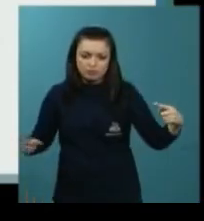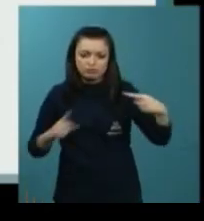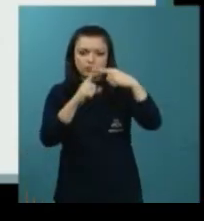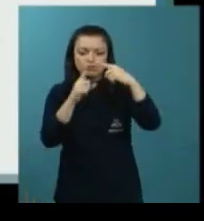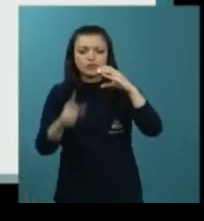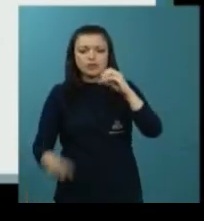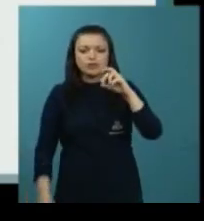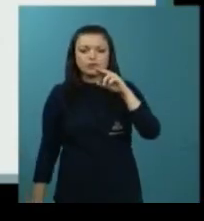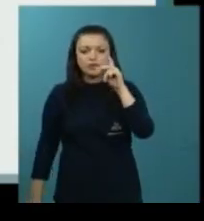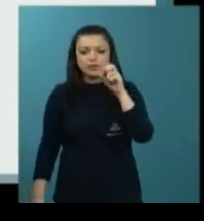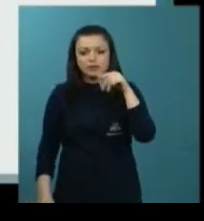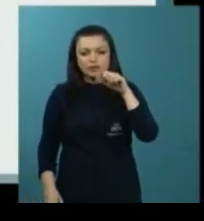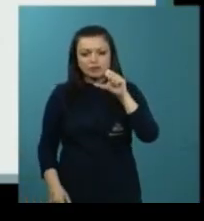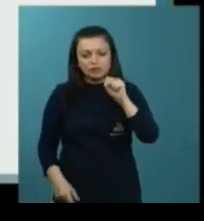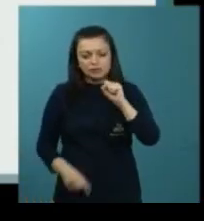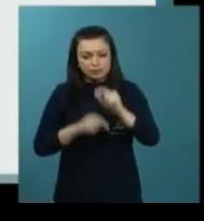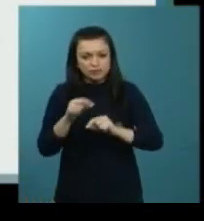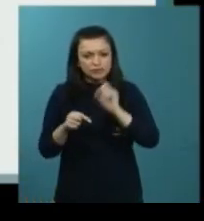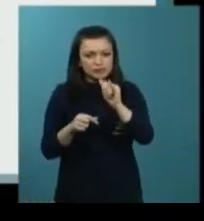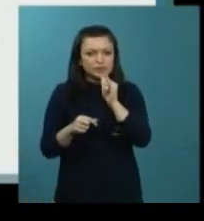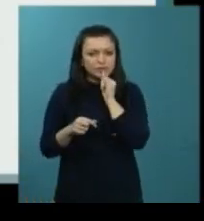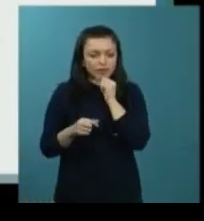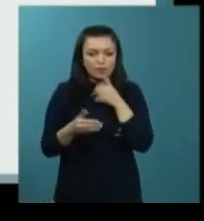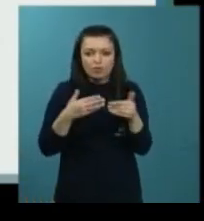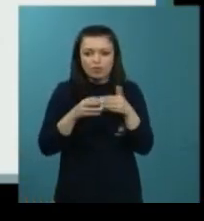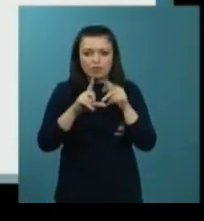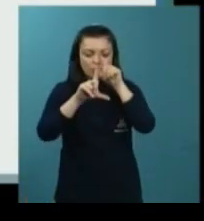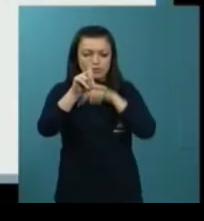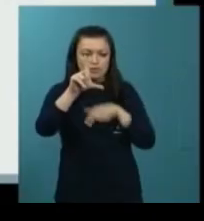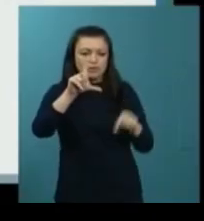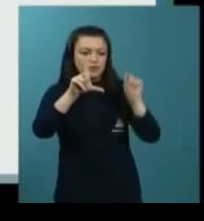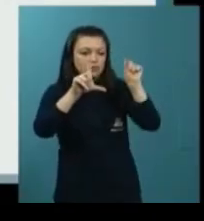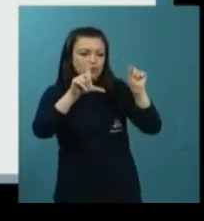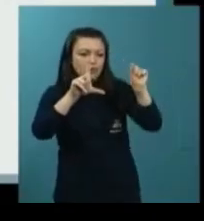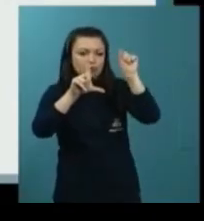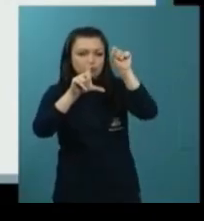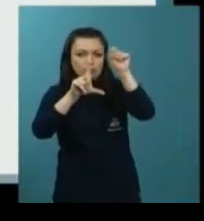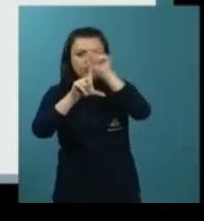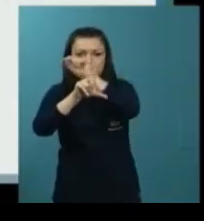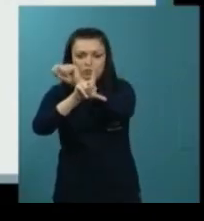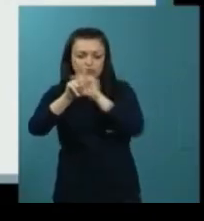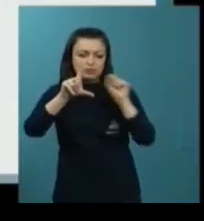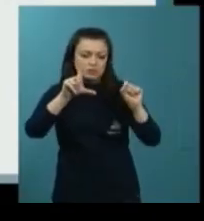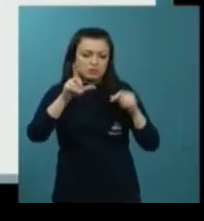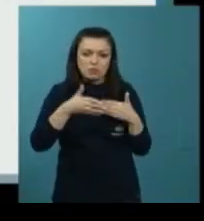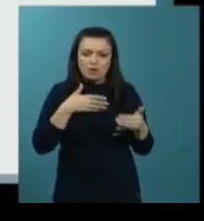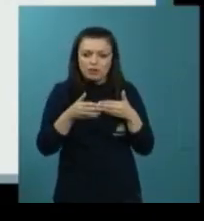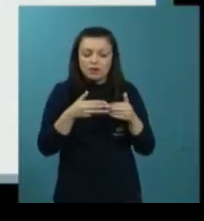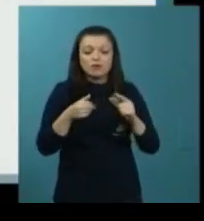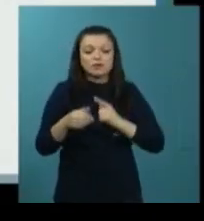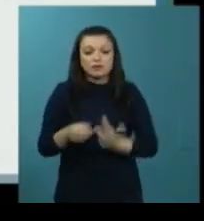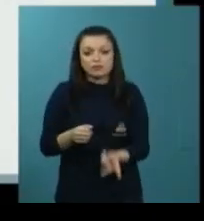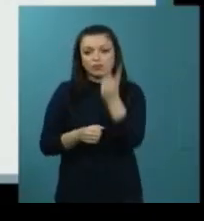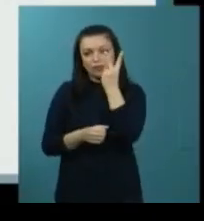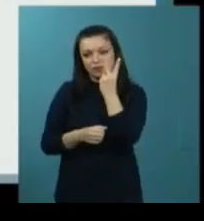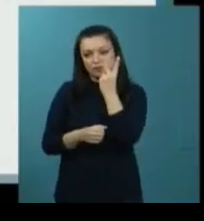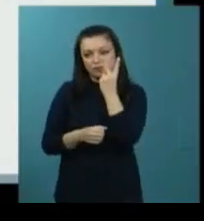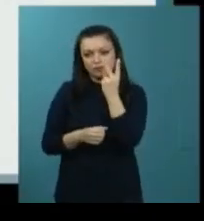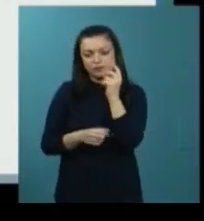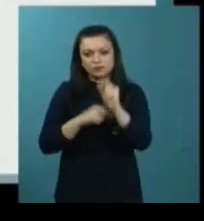coordenadas. Se nós projetarmos o ponto no eixo horizontal e no